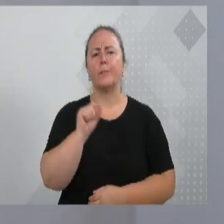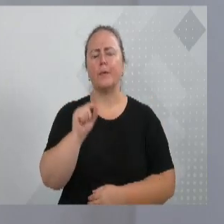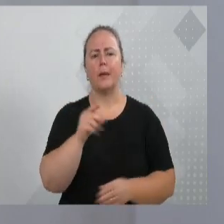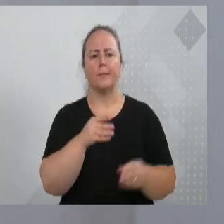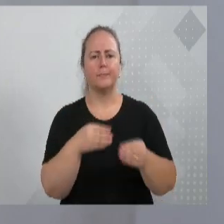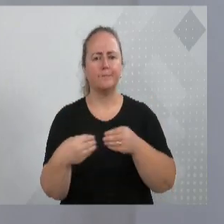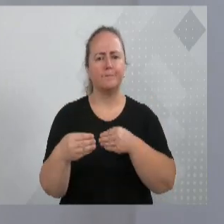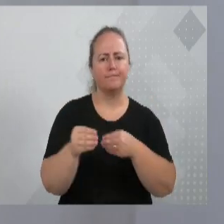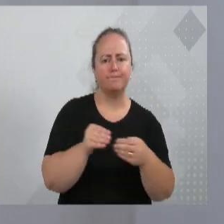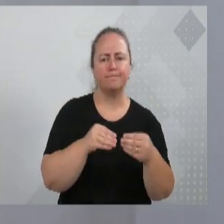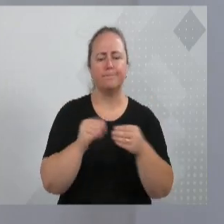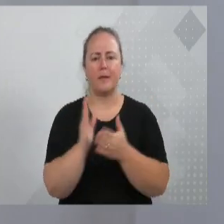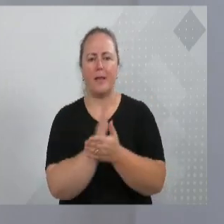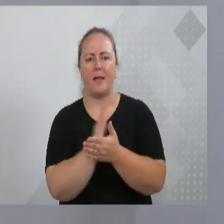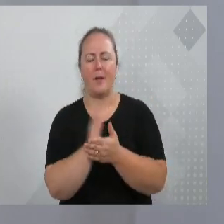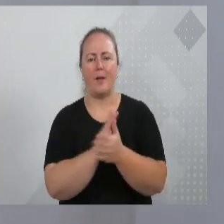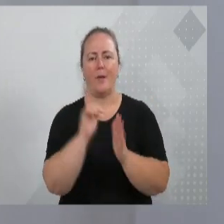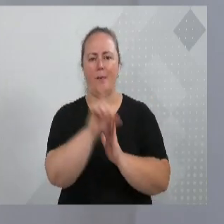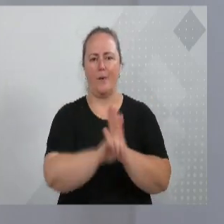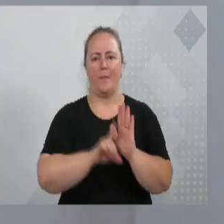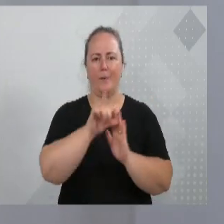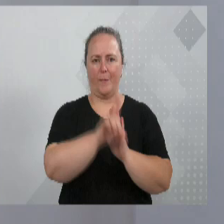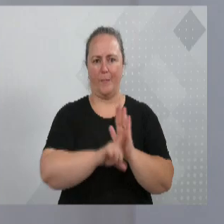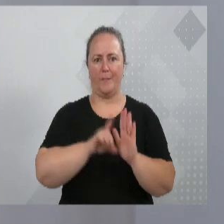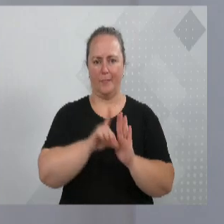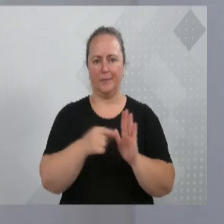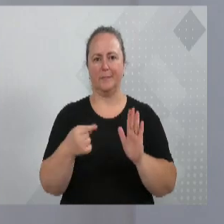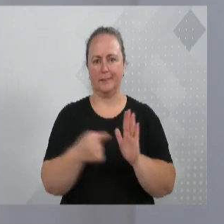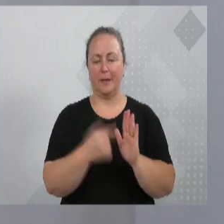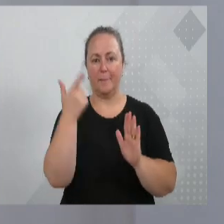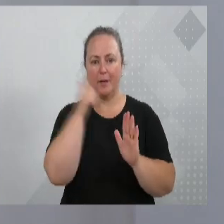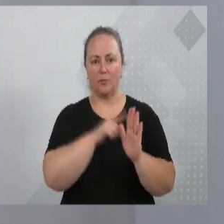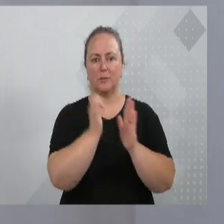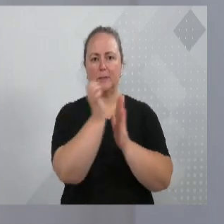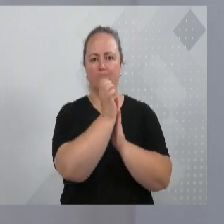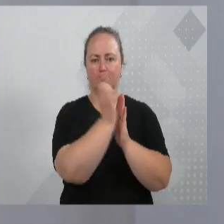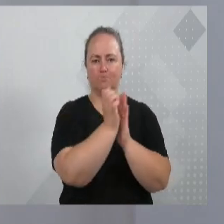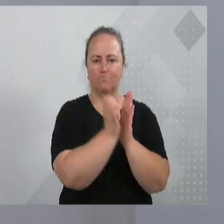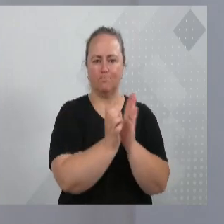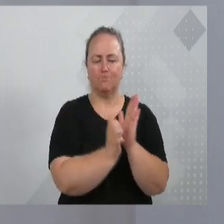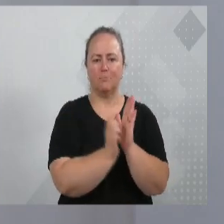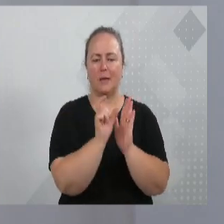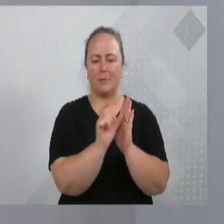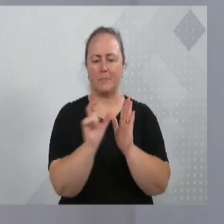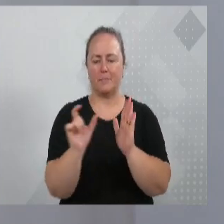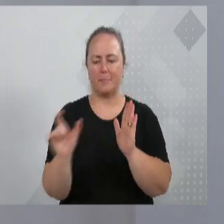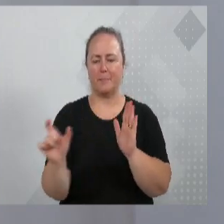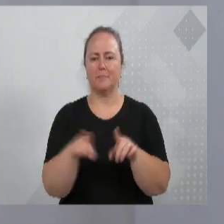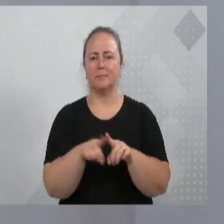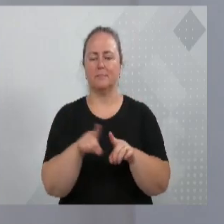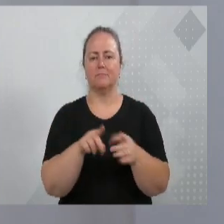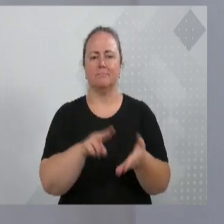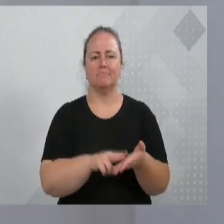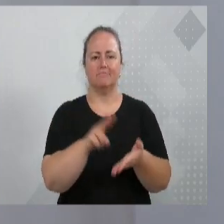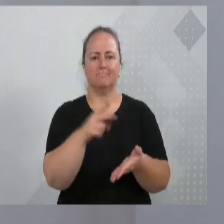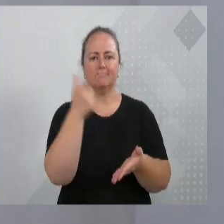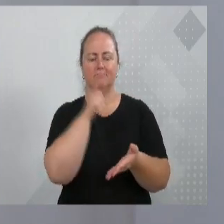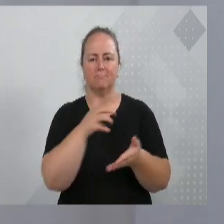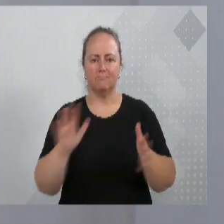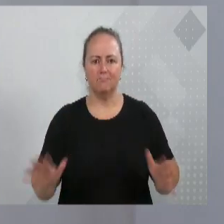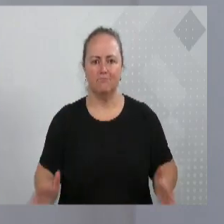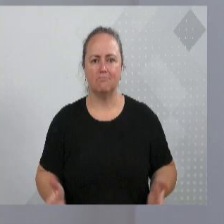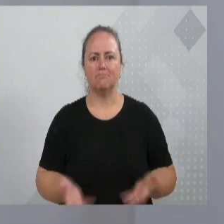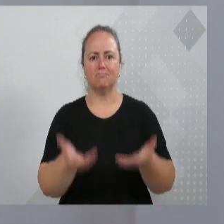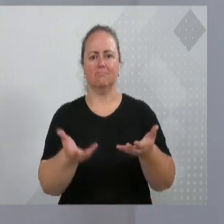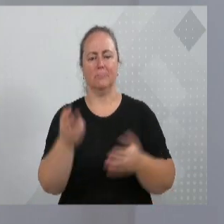flexibilizar algumas questões na legislação para a gente desburocratizar alguns termos e ter alguns benefícios para fomentarmos o setor cultural